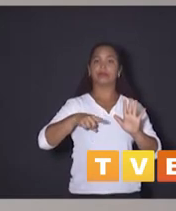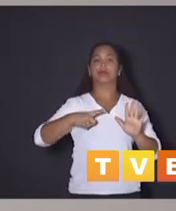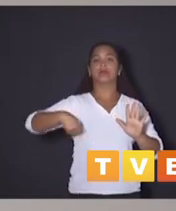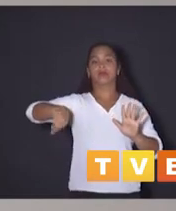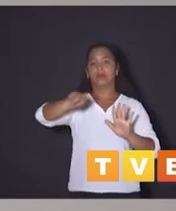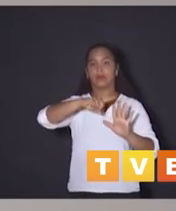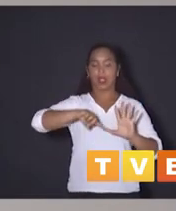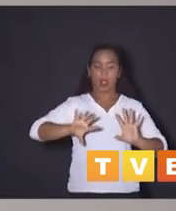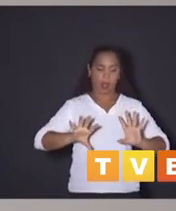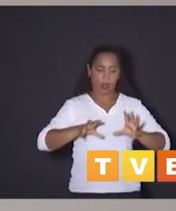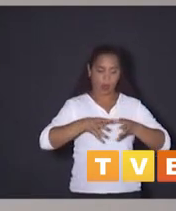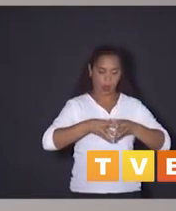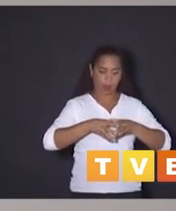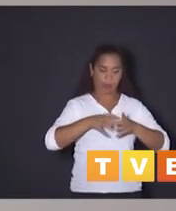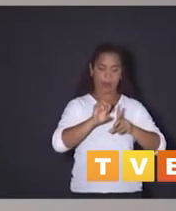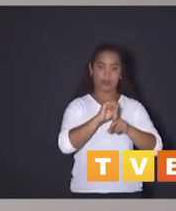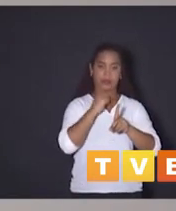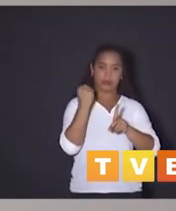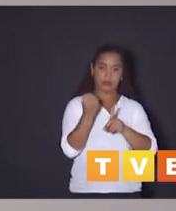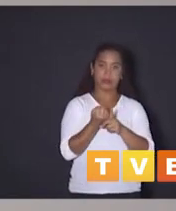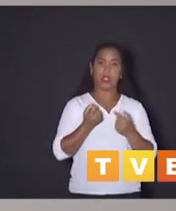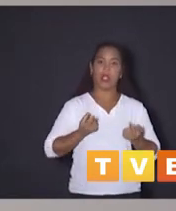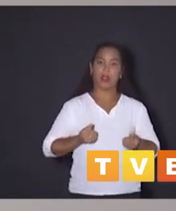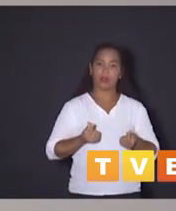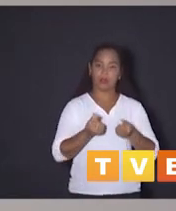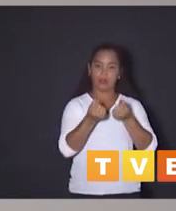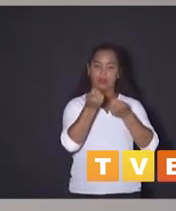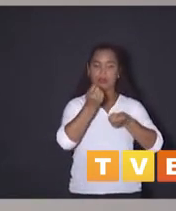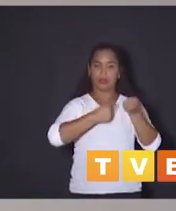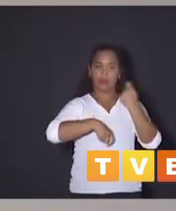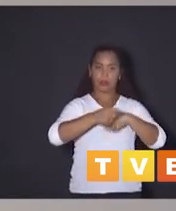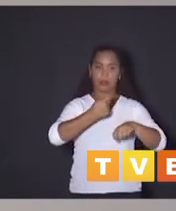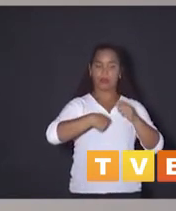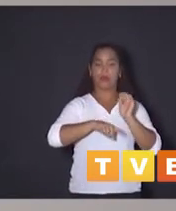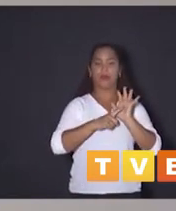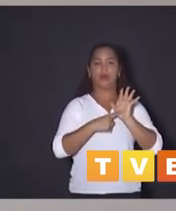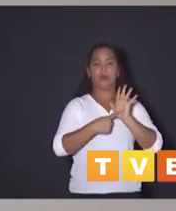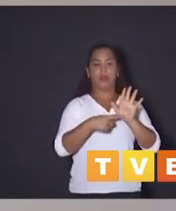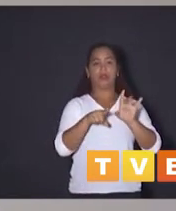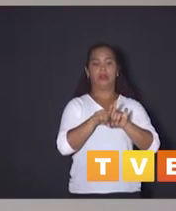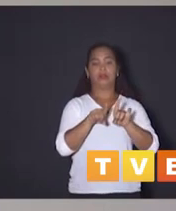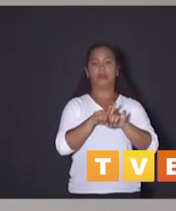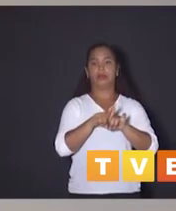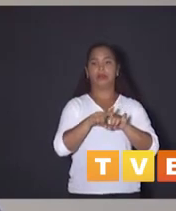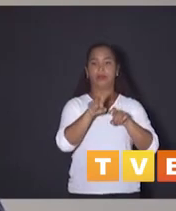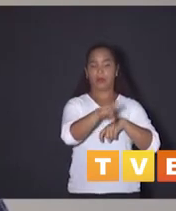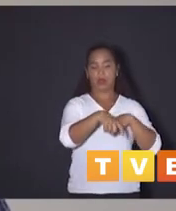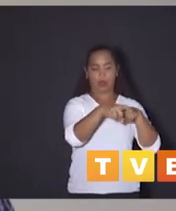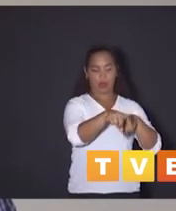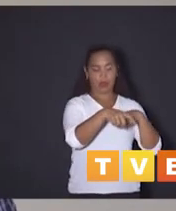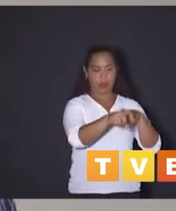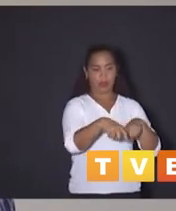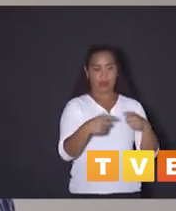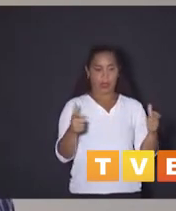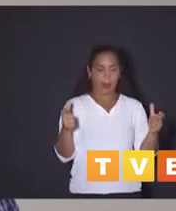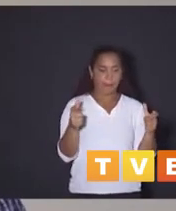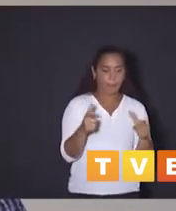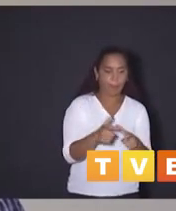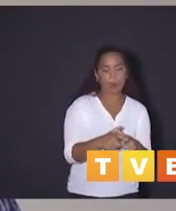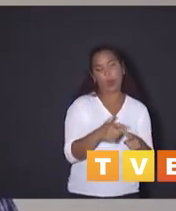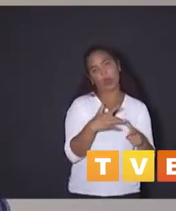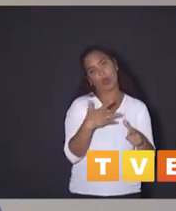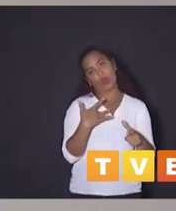de um segmento social e econômico muito importante alguns se referem à população do meio rural sempre com uma população de